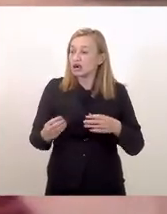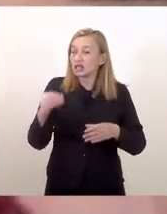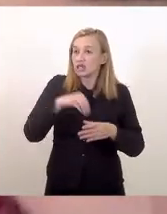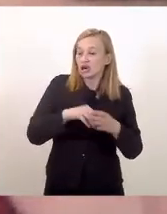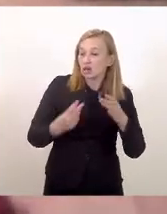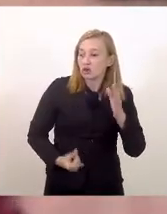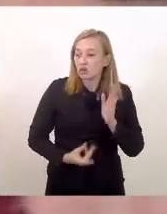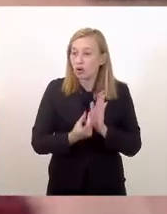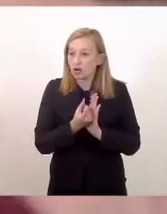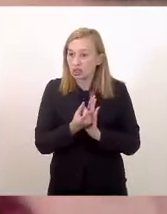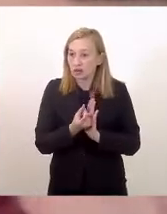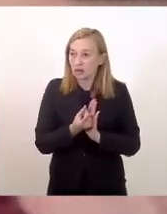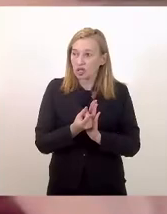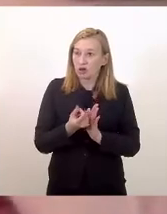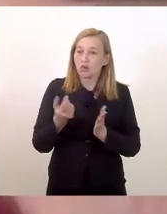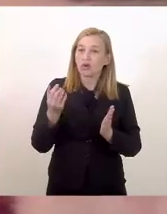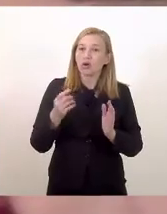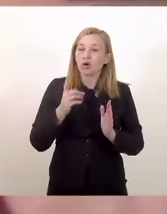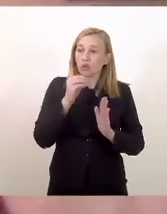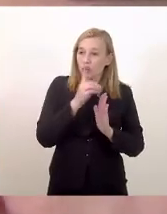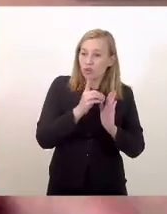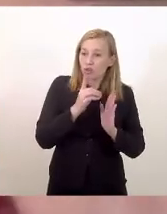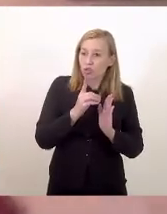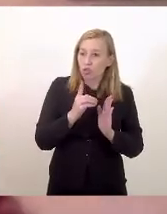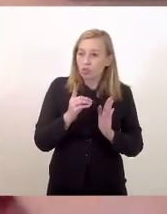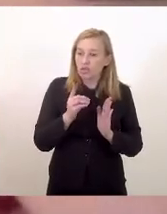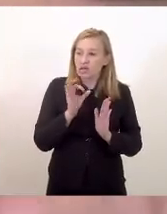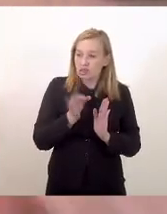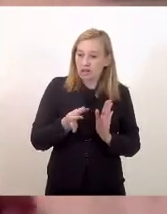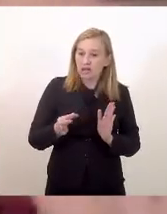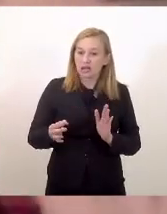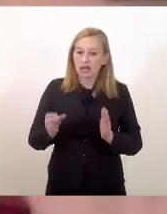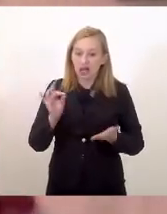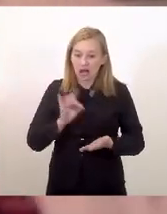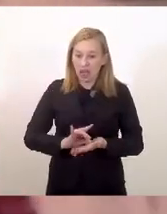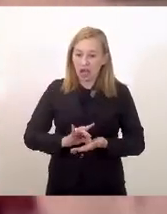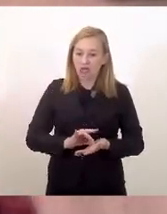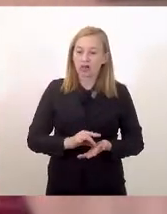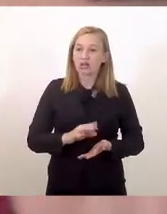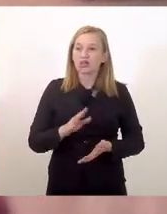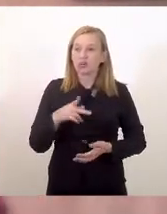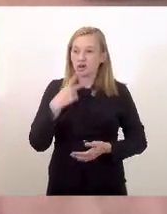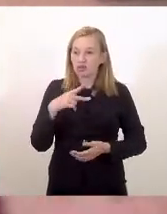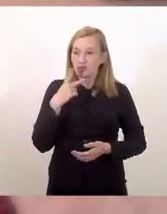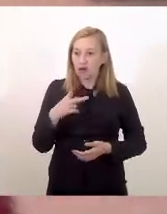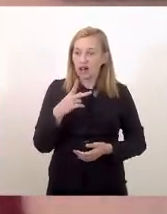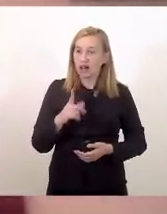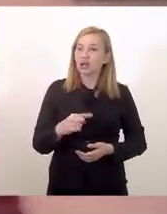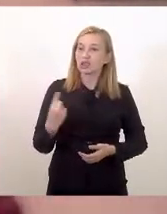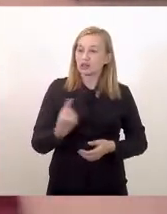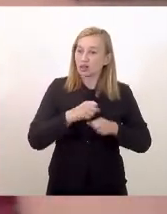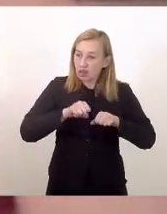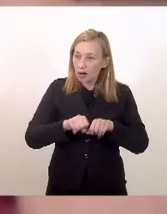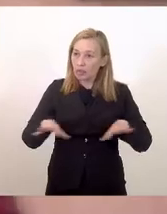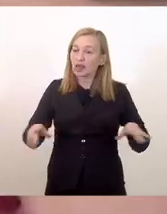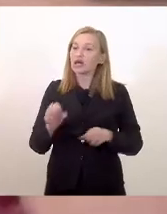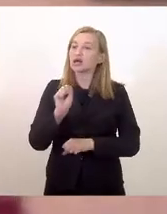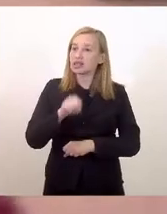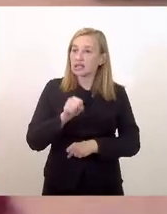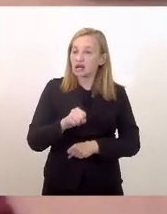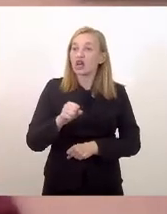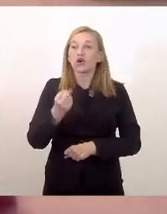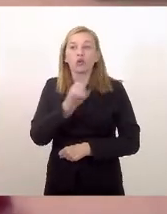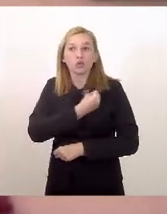seja concreto, que seja real. Então, faço aqui a minha defesa de que a gente amplie, sim, o número